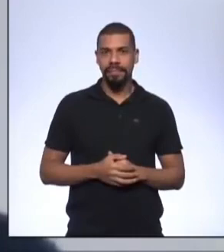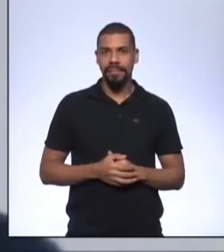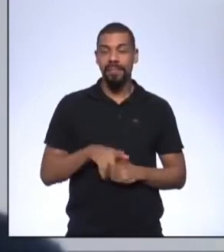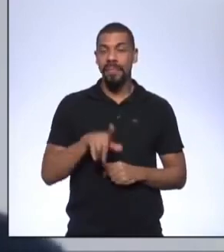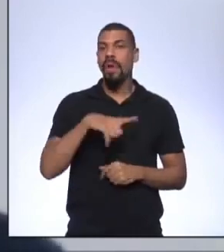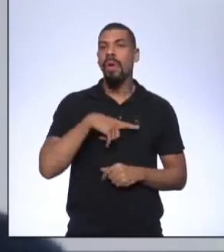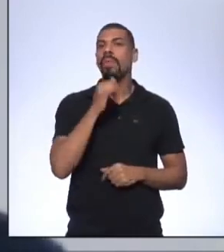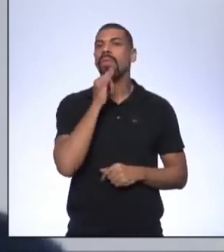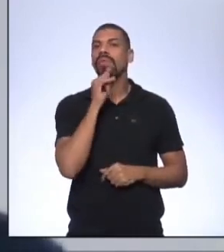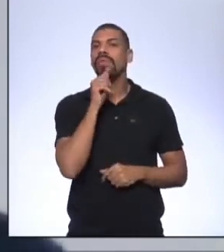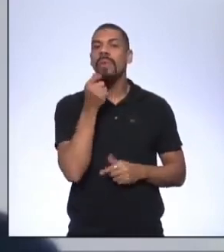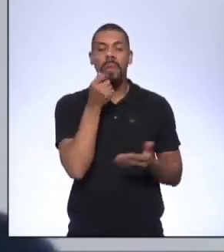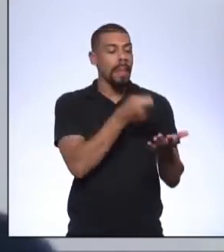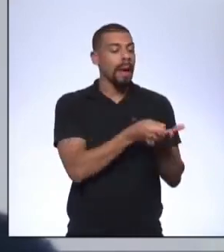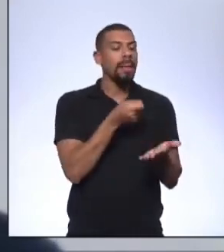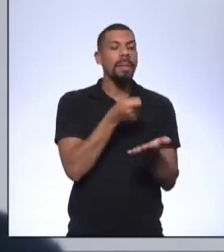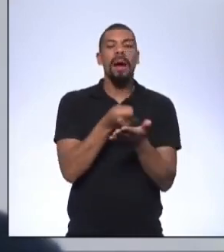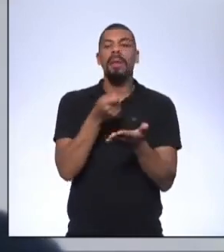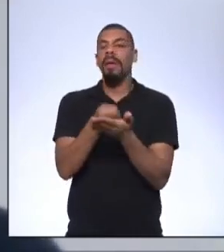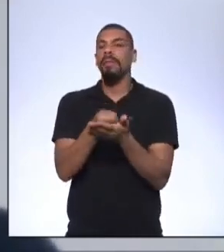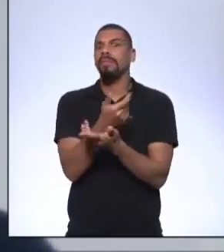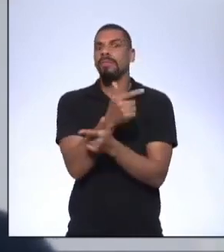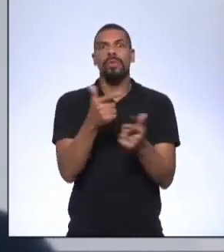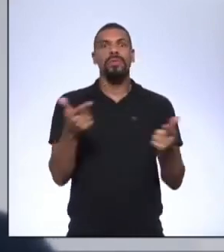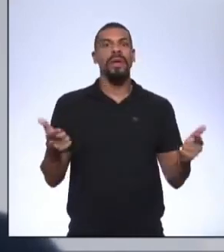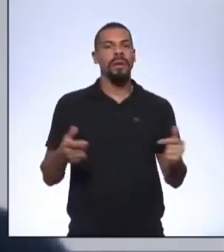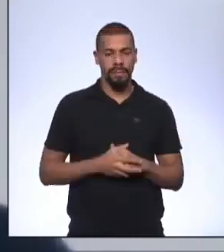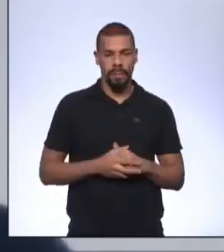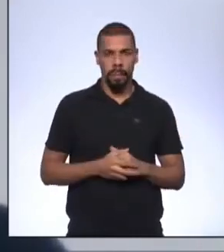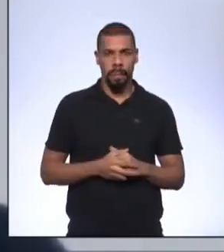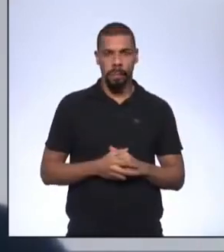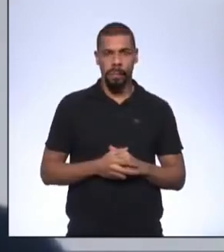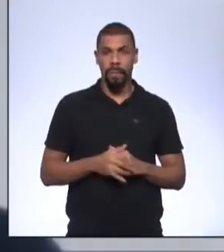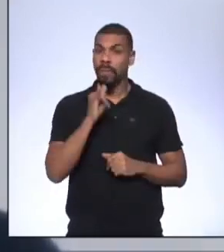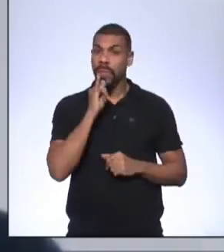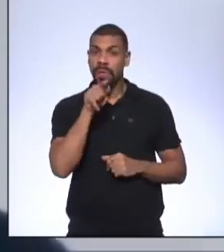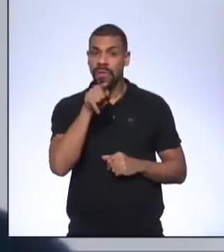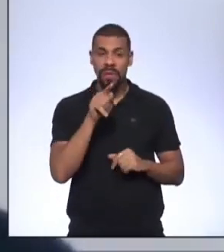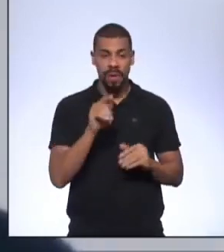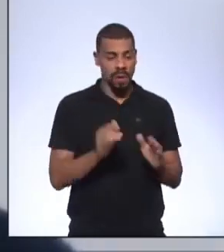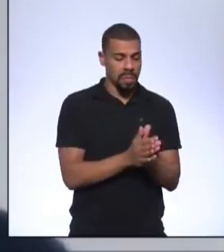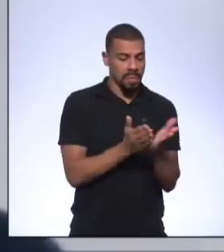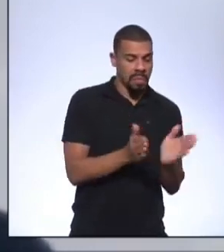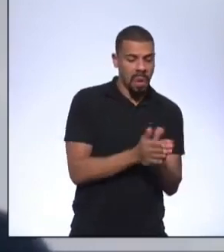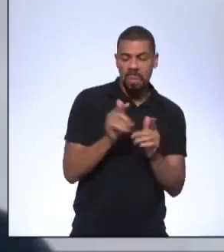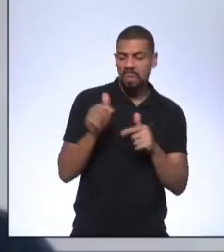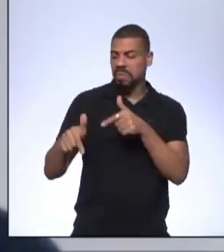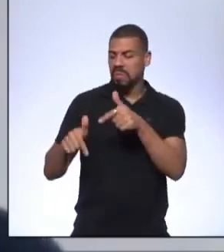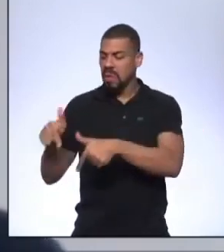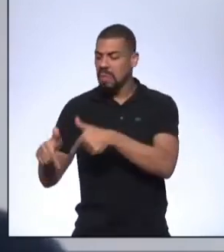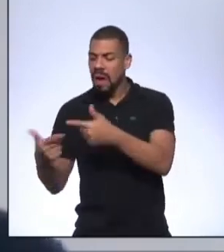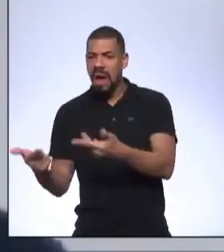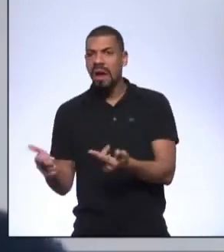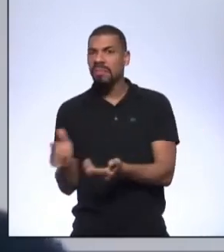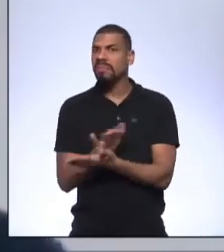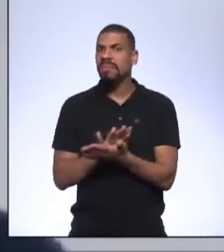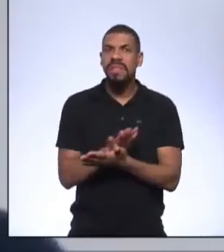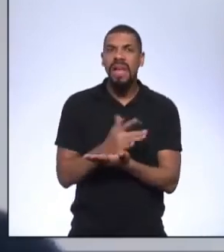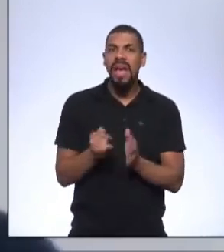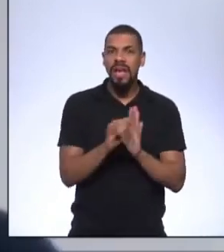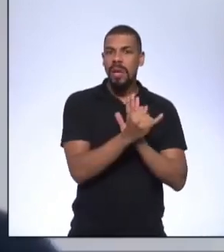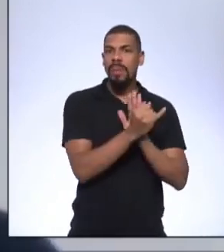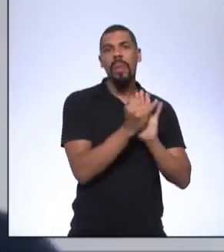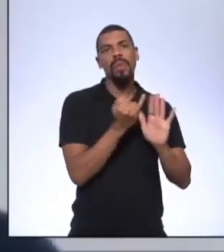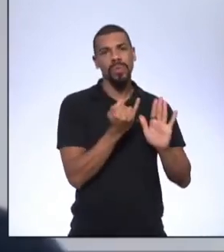Você não tem XX, você não vai poder argumentar que você é pobre, que você é camponês, que você não tem como arcar com aquele imposto, você vai ter